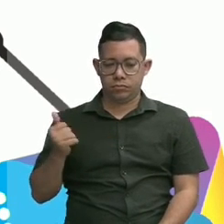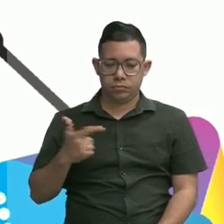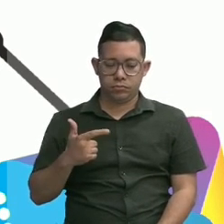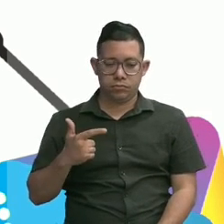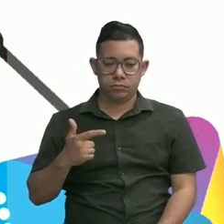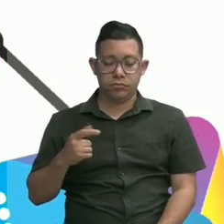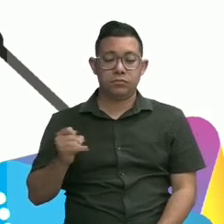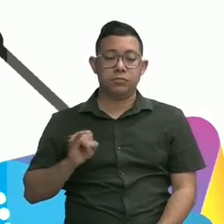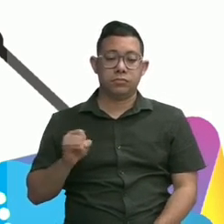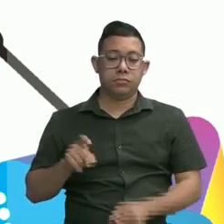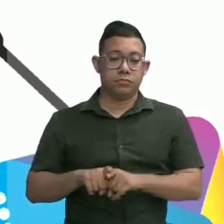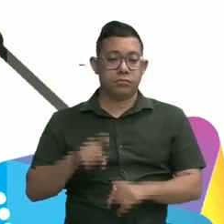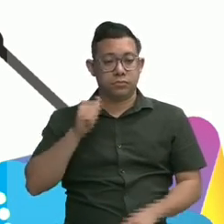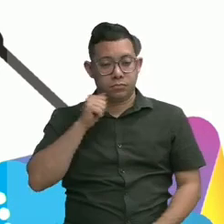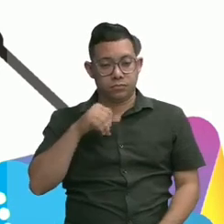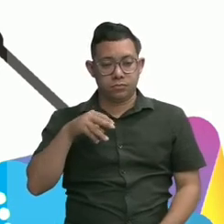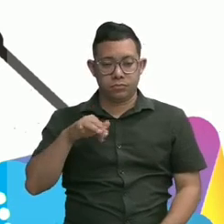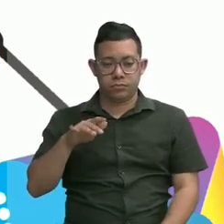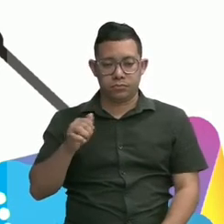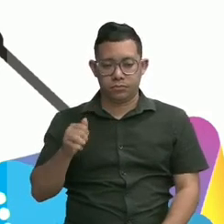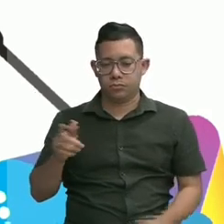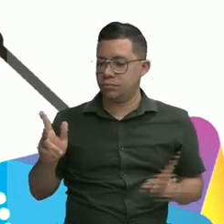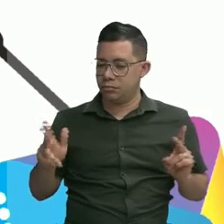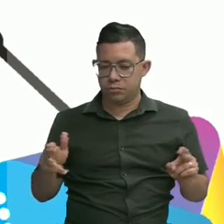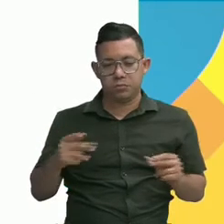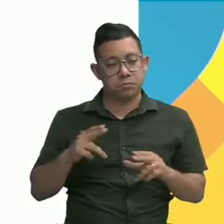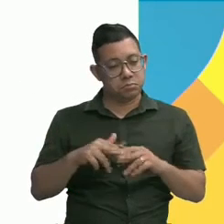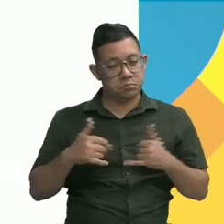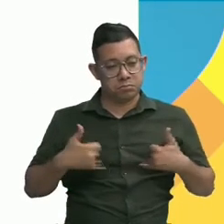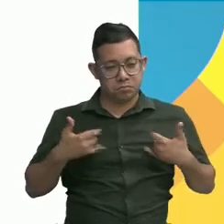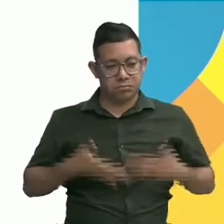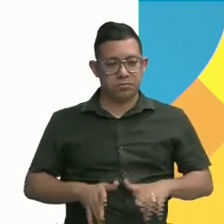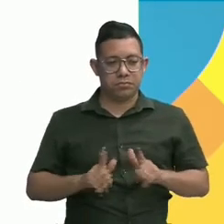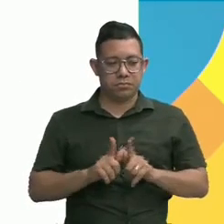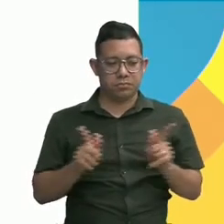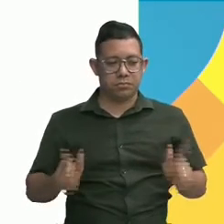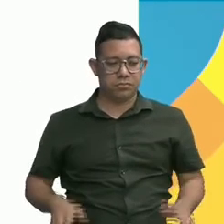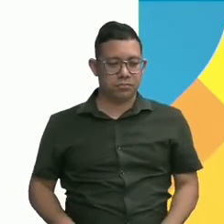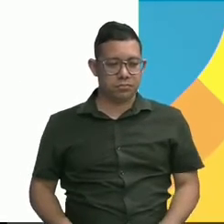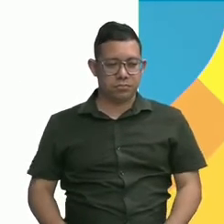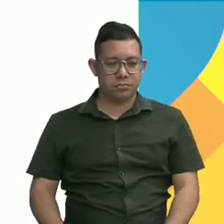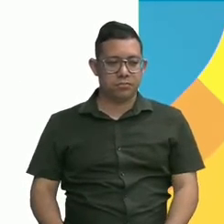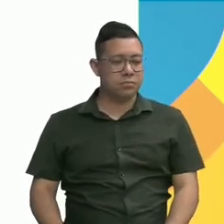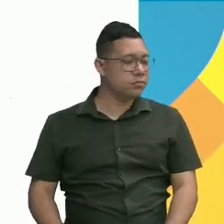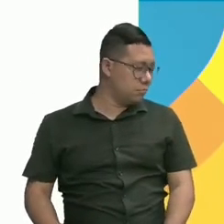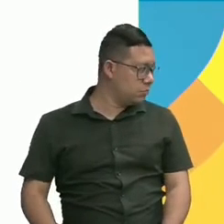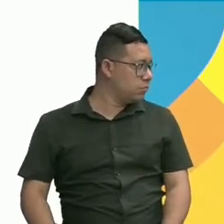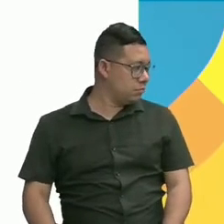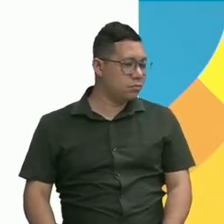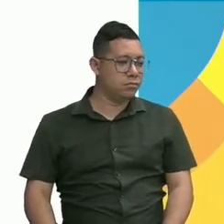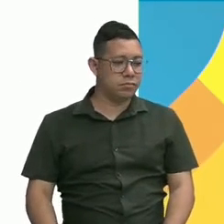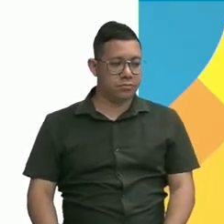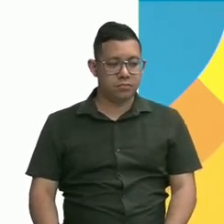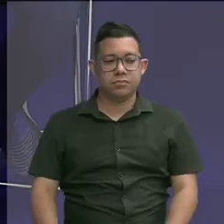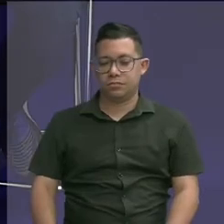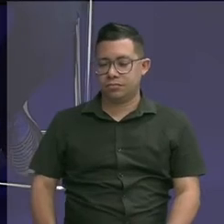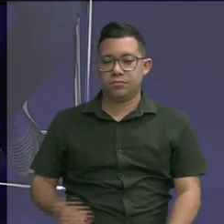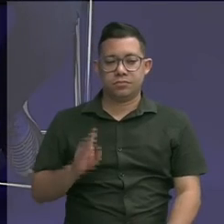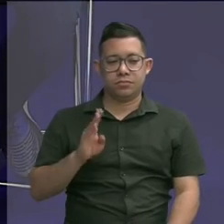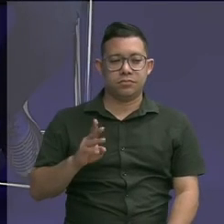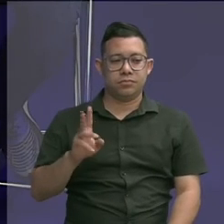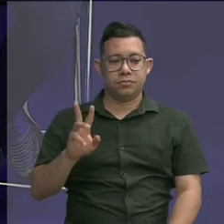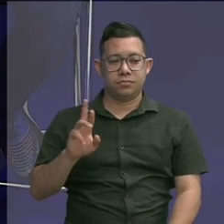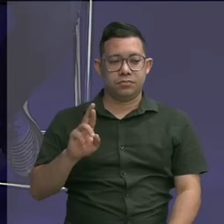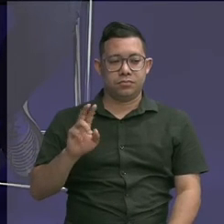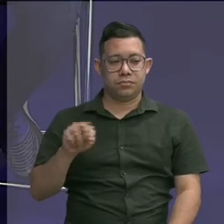12 anos Maria e Mara né gente já que elas são gêmeas Olha que legal não é mesmo professora e aí a Bruna acertou